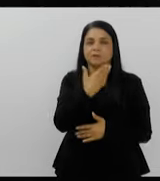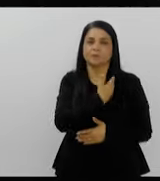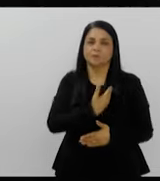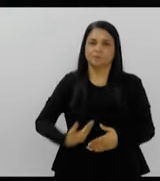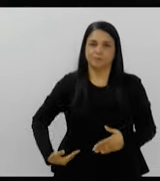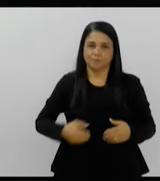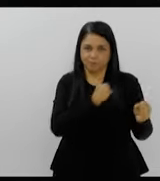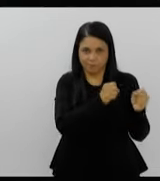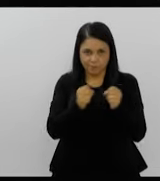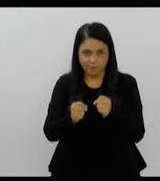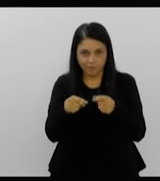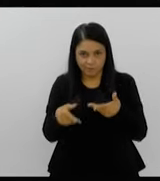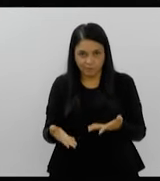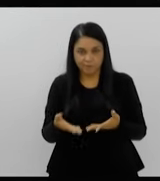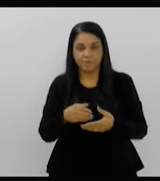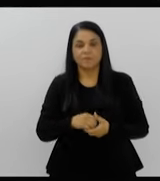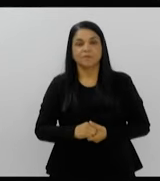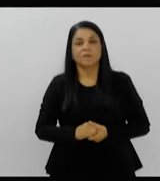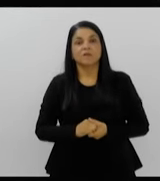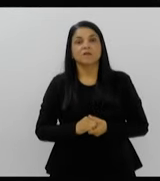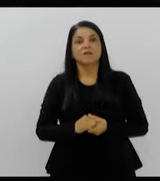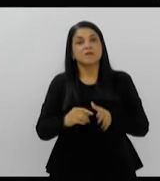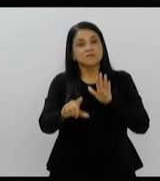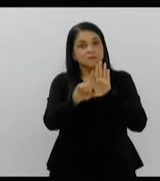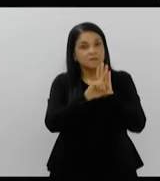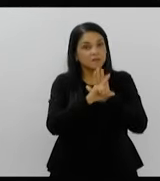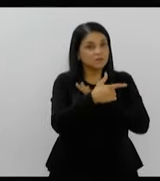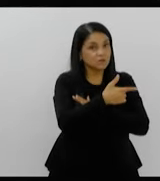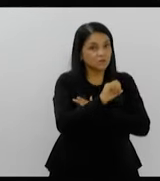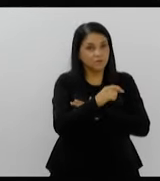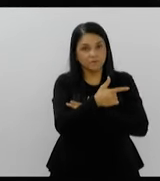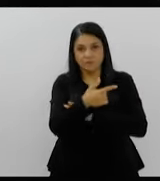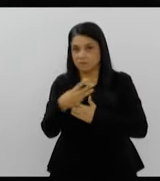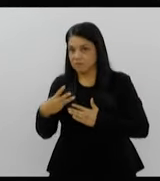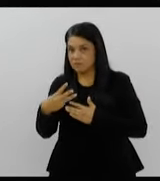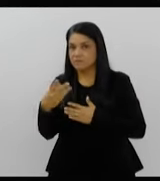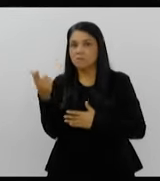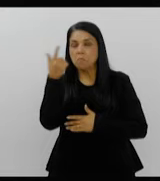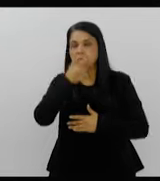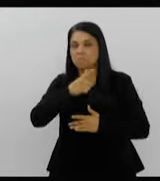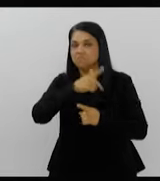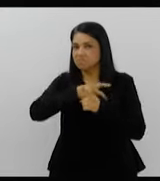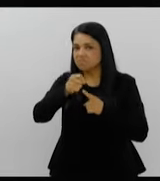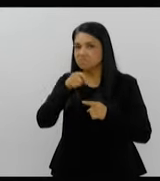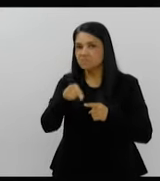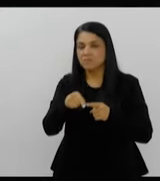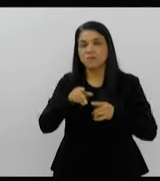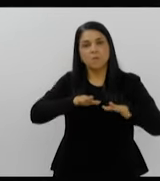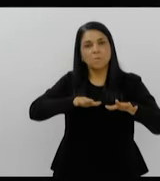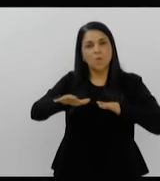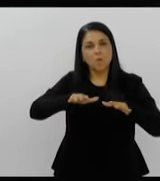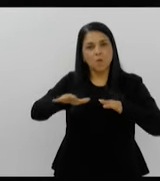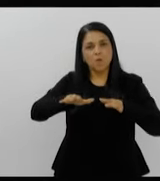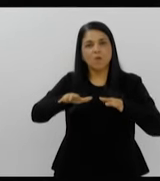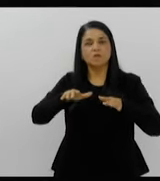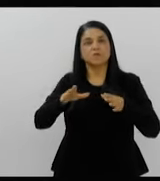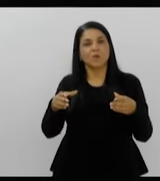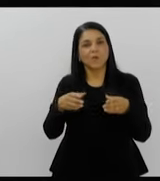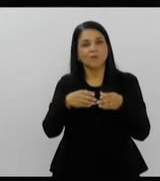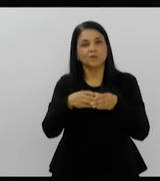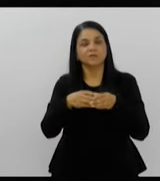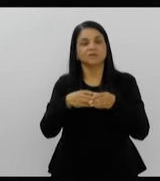público. Essa legislação de 2023 foi uma conquista da mobilização da